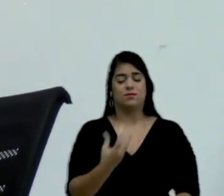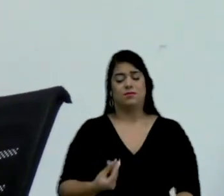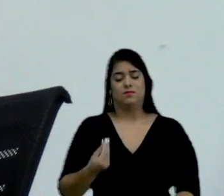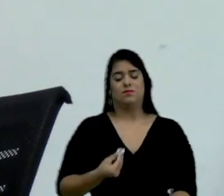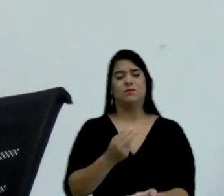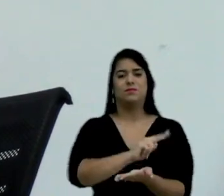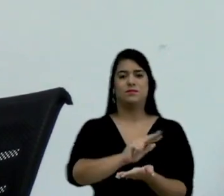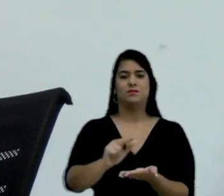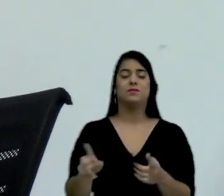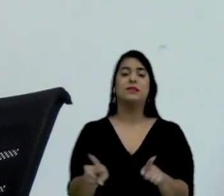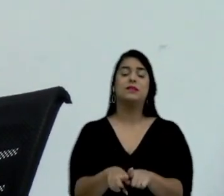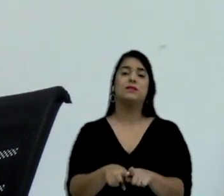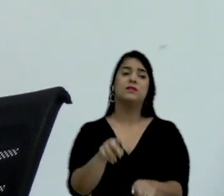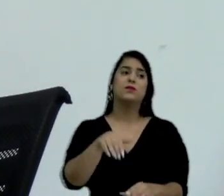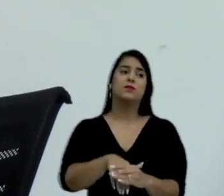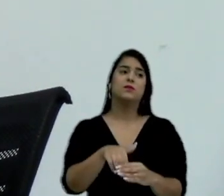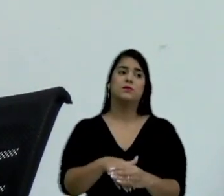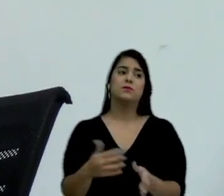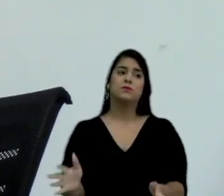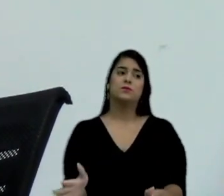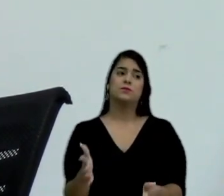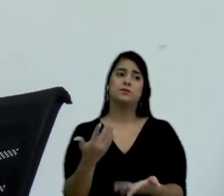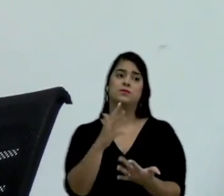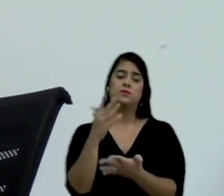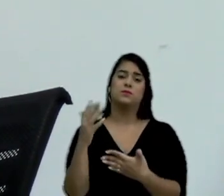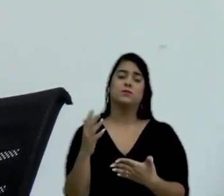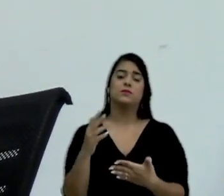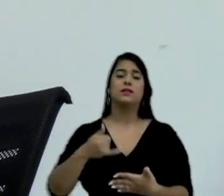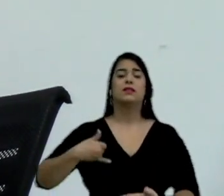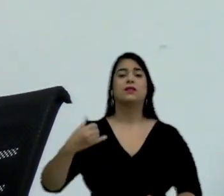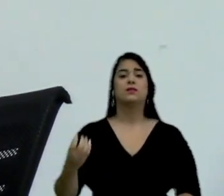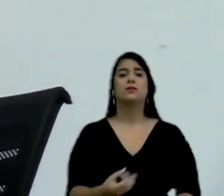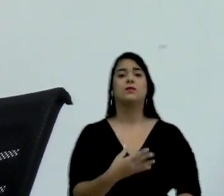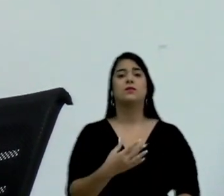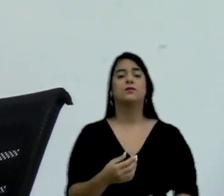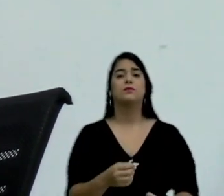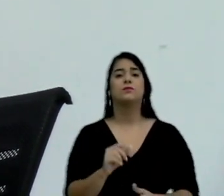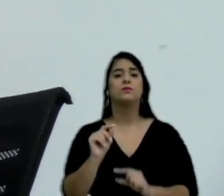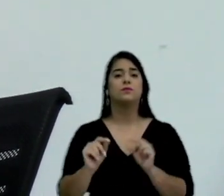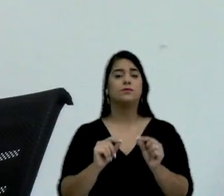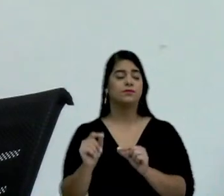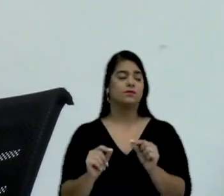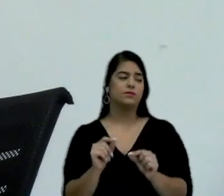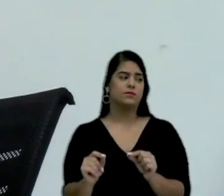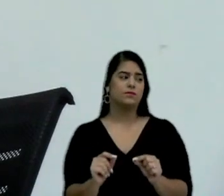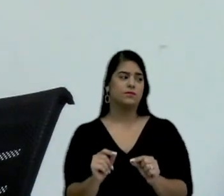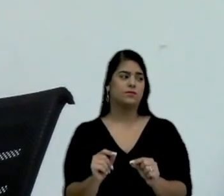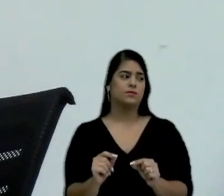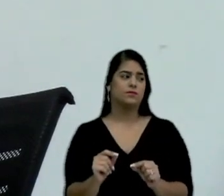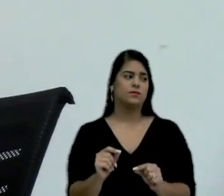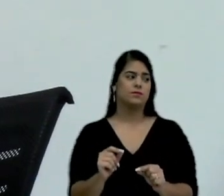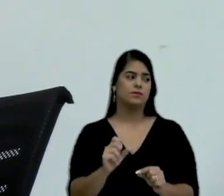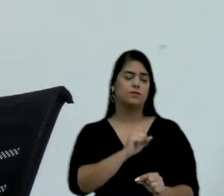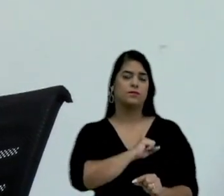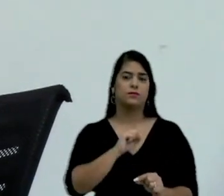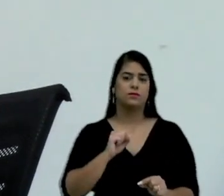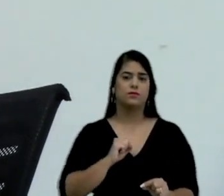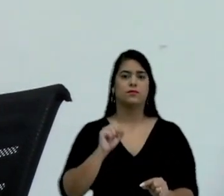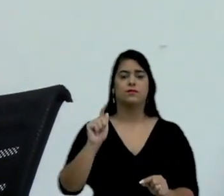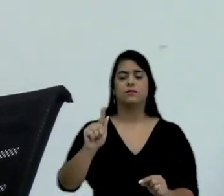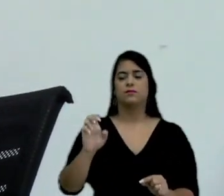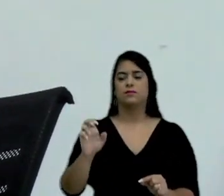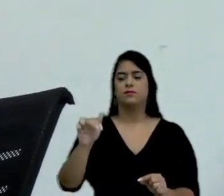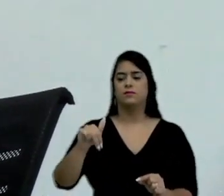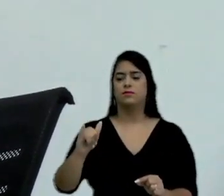apresentar um voto de felicitação pela passagem de aniversário para o meu sogro Genival Frutuoso dos Santos e quero